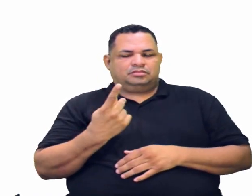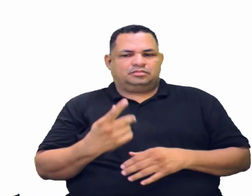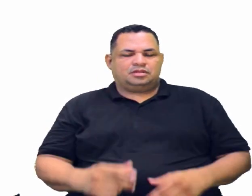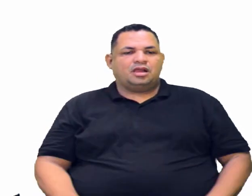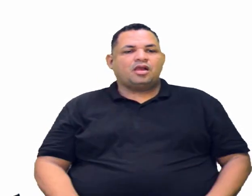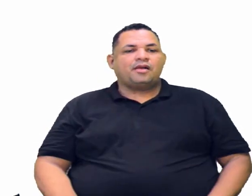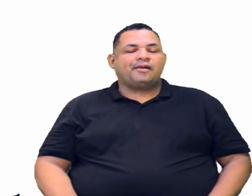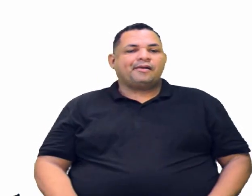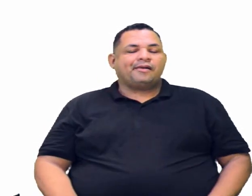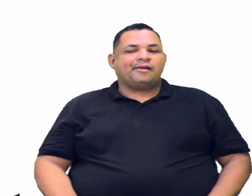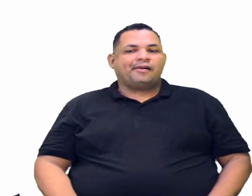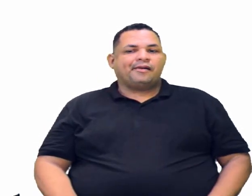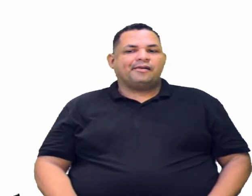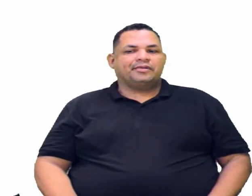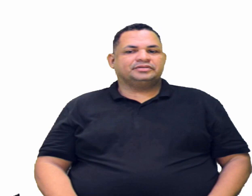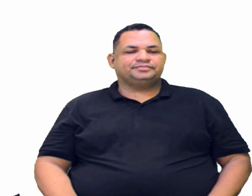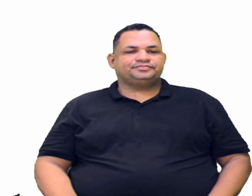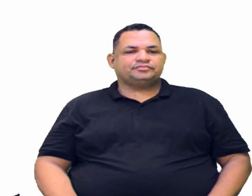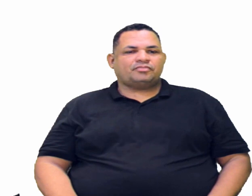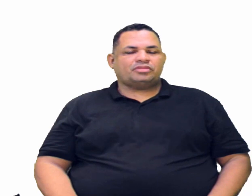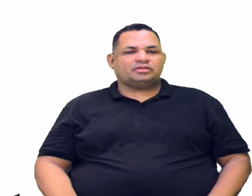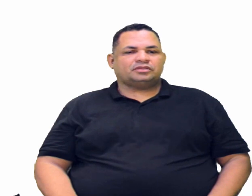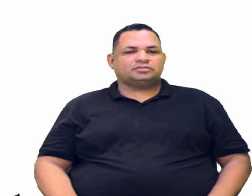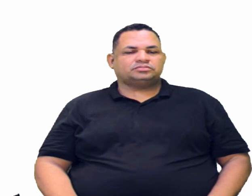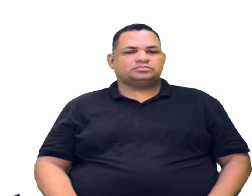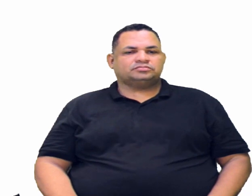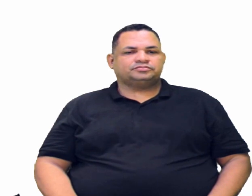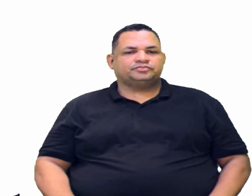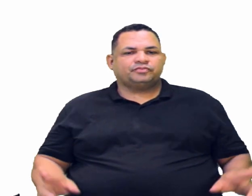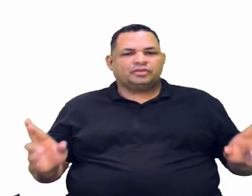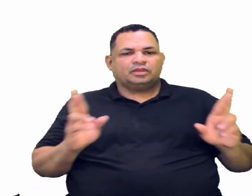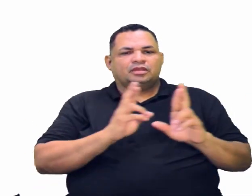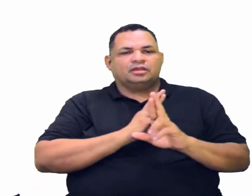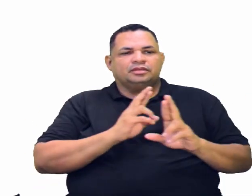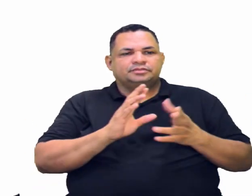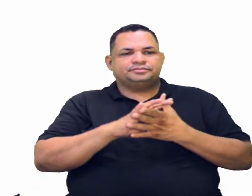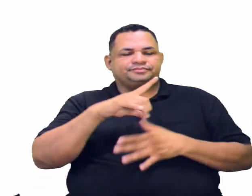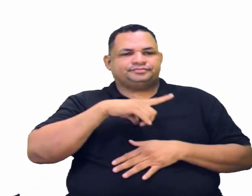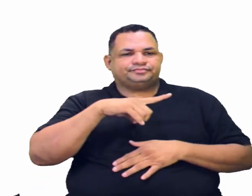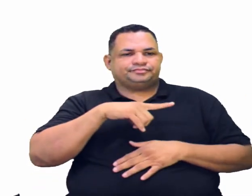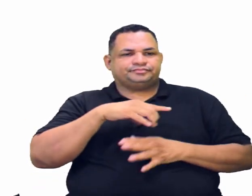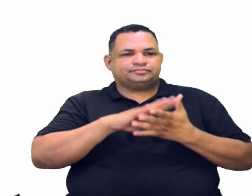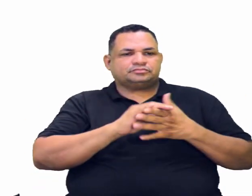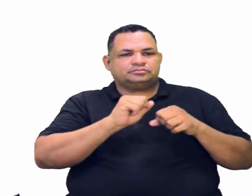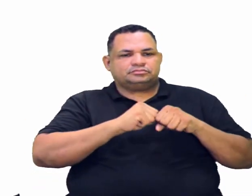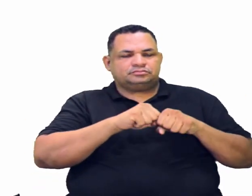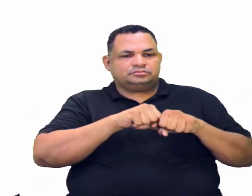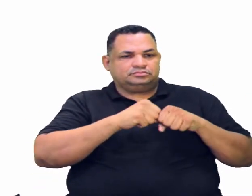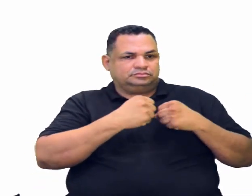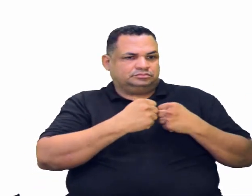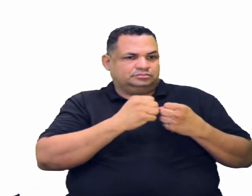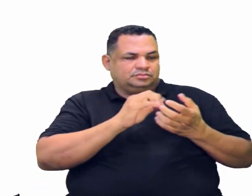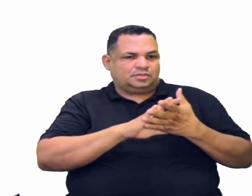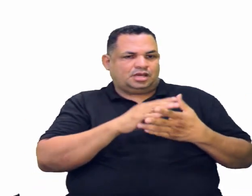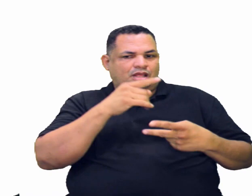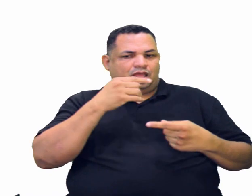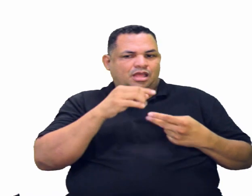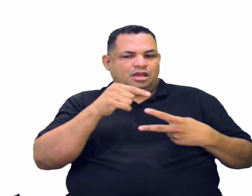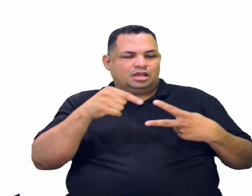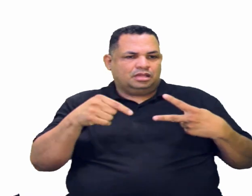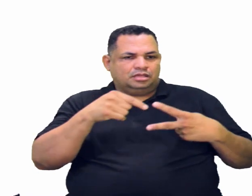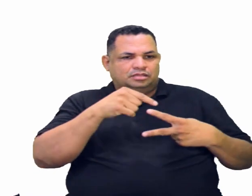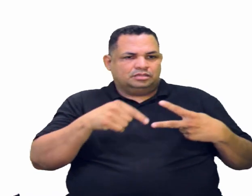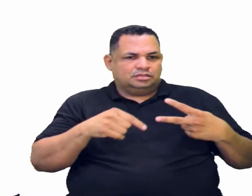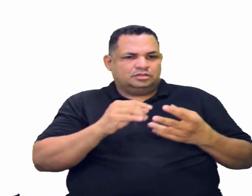hidrogênio, né? HOH. Na reação, nós vamos ter a quebra de uma das ligações duplas. E